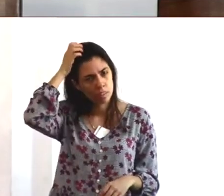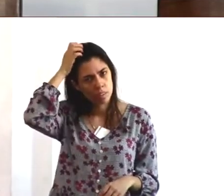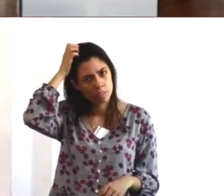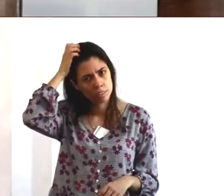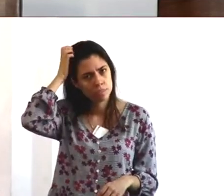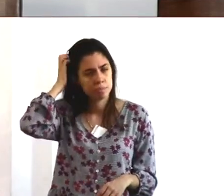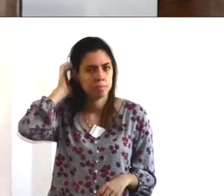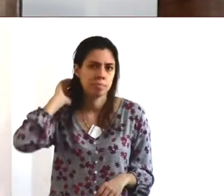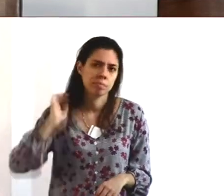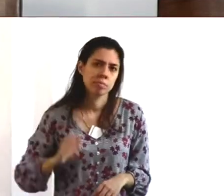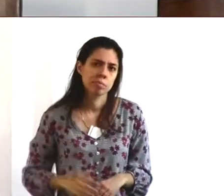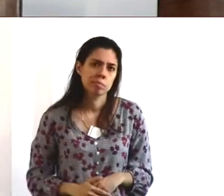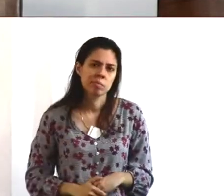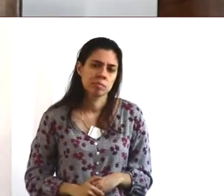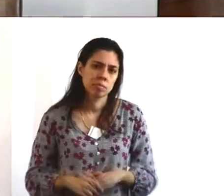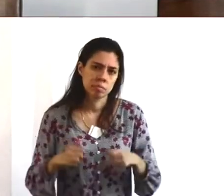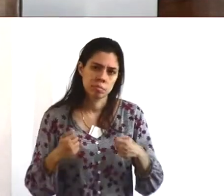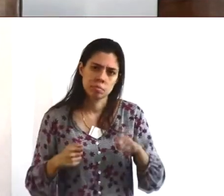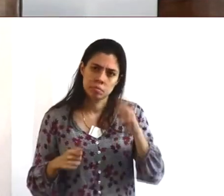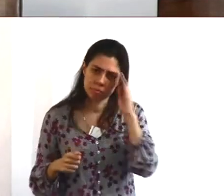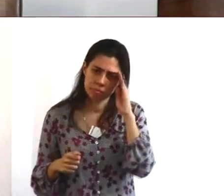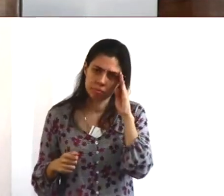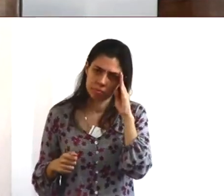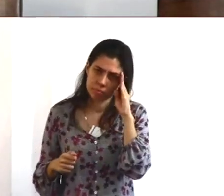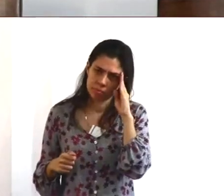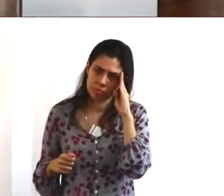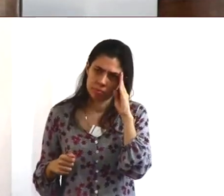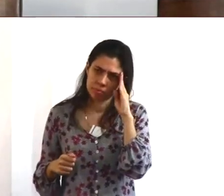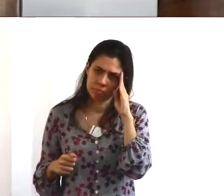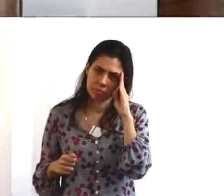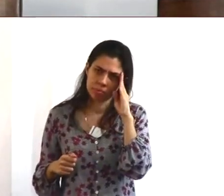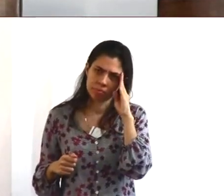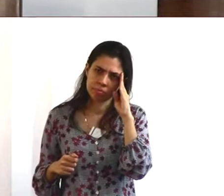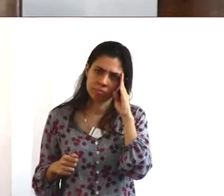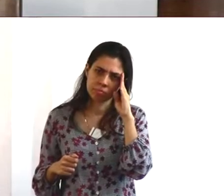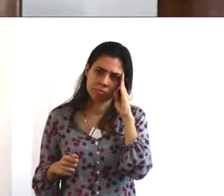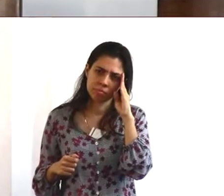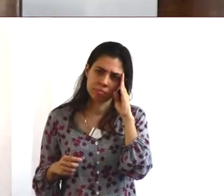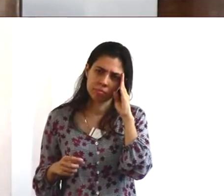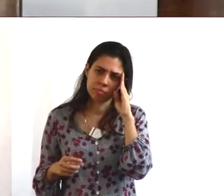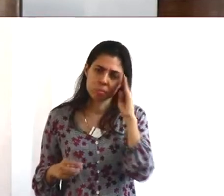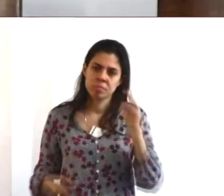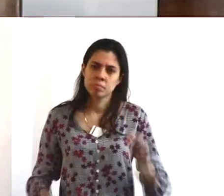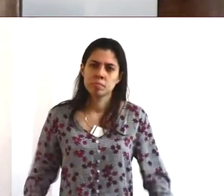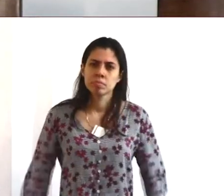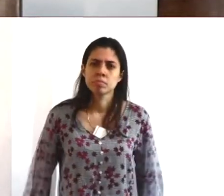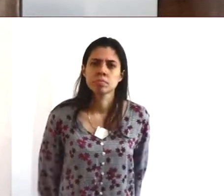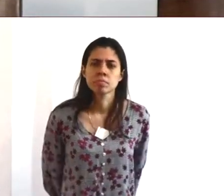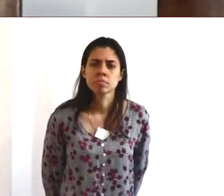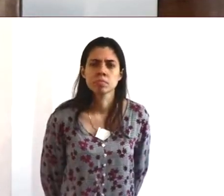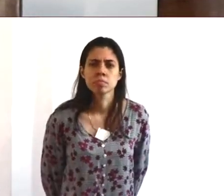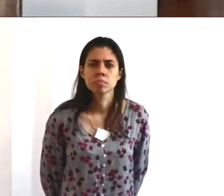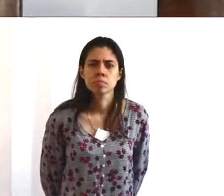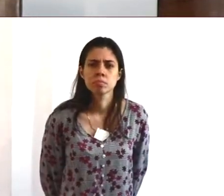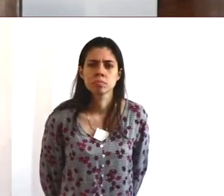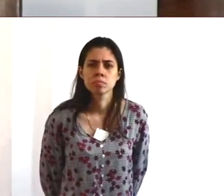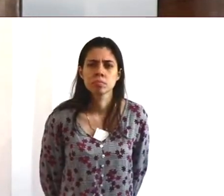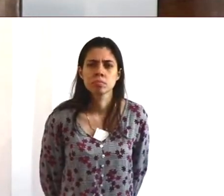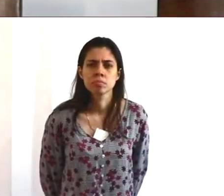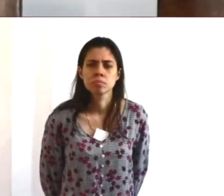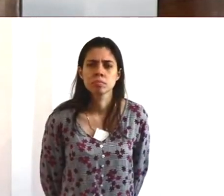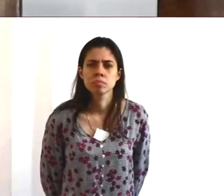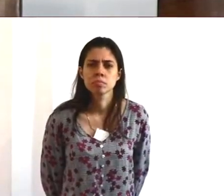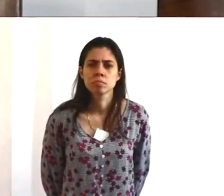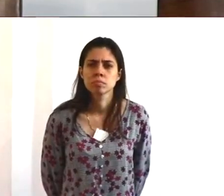Então nós precisamos pensar a esse respeito. E o salmista nos leva a essa reflexão. Na